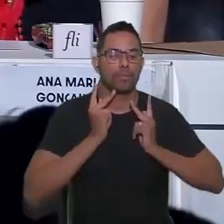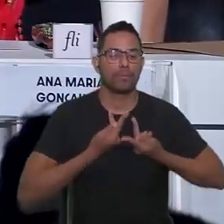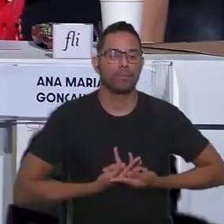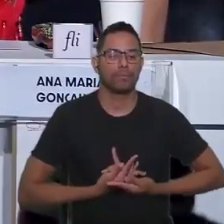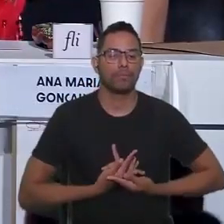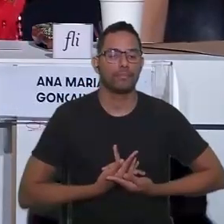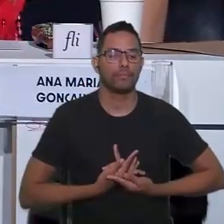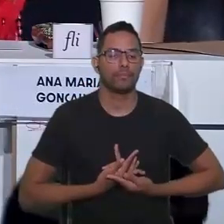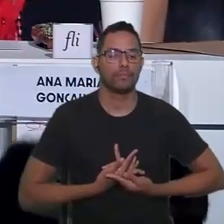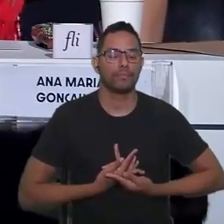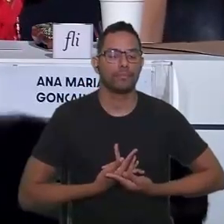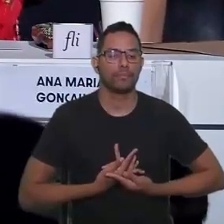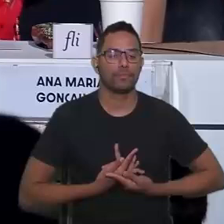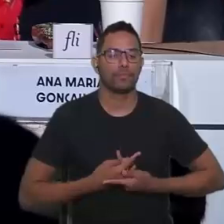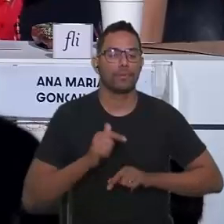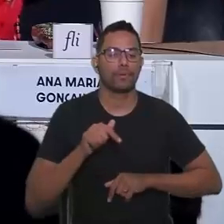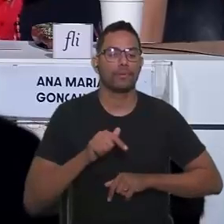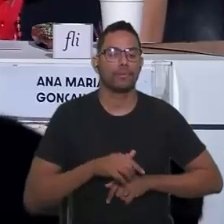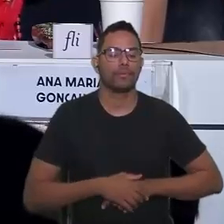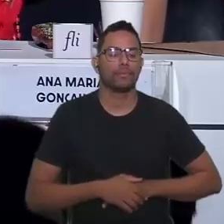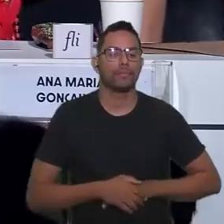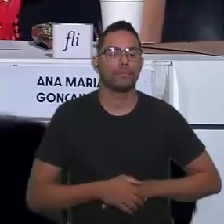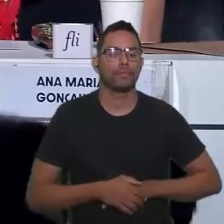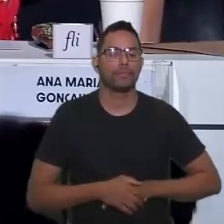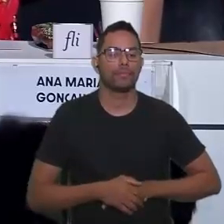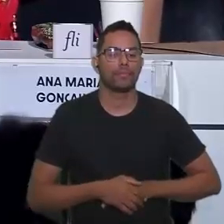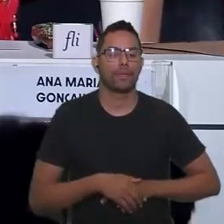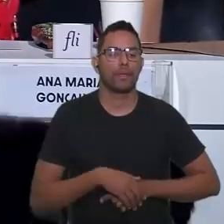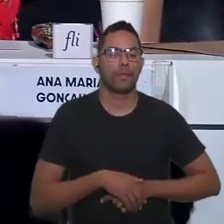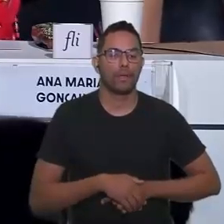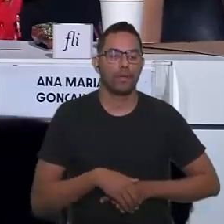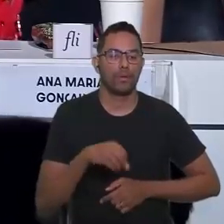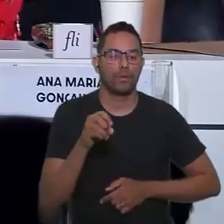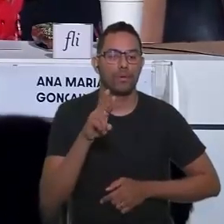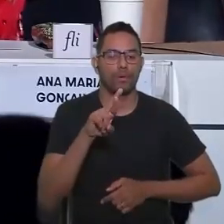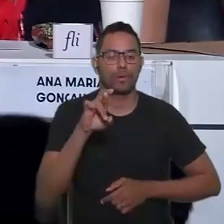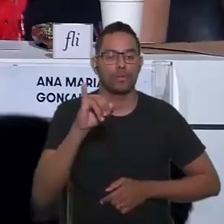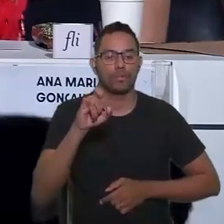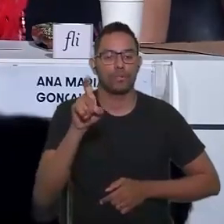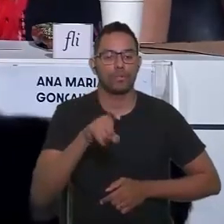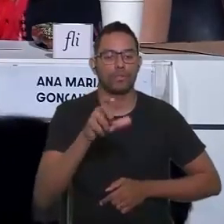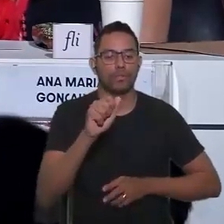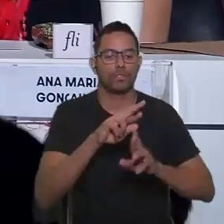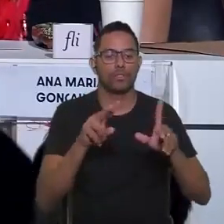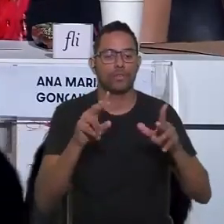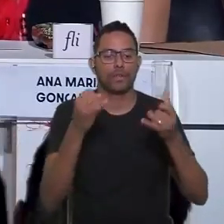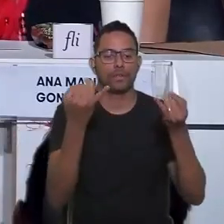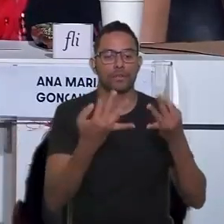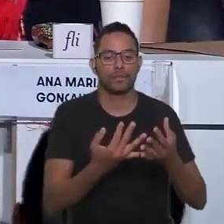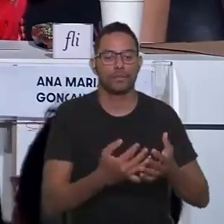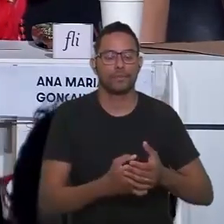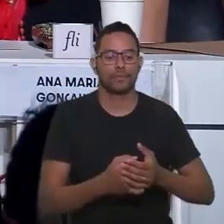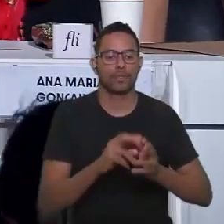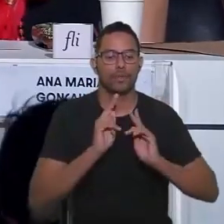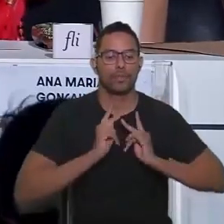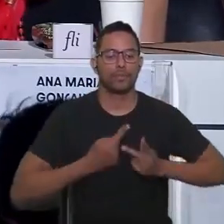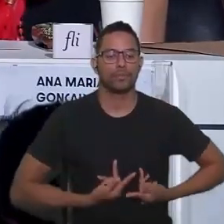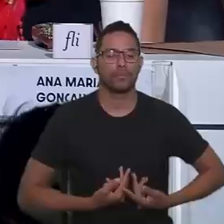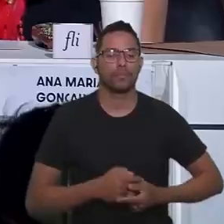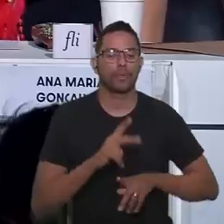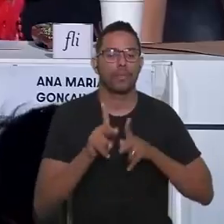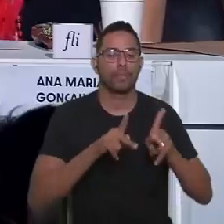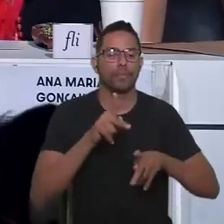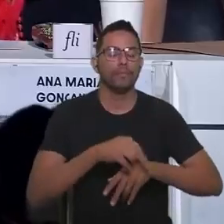humano foi assentado aqui. Cada orixá é um princípio diferente e explicativo da